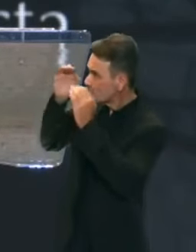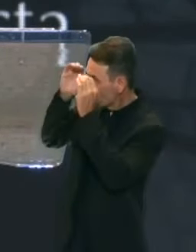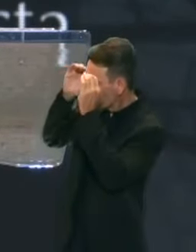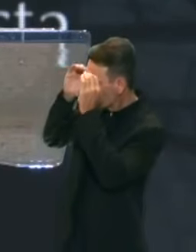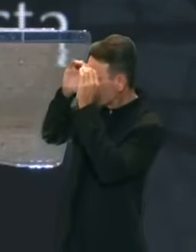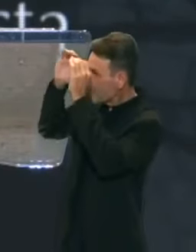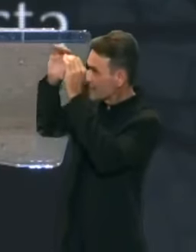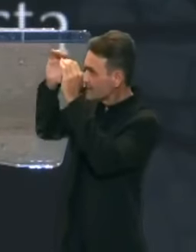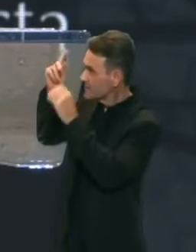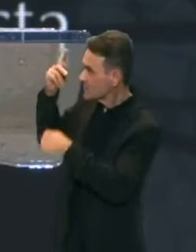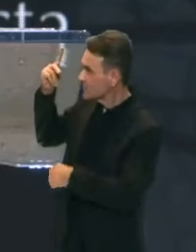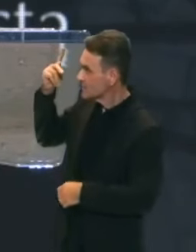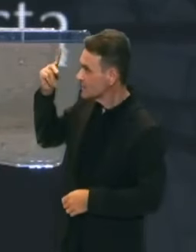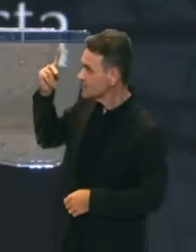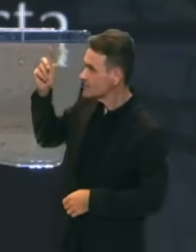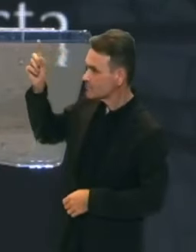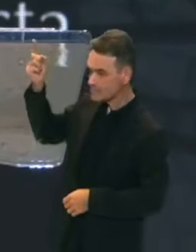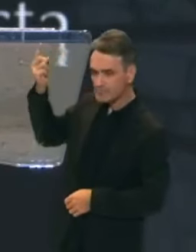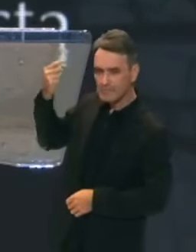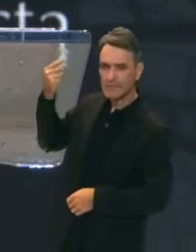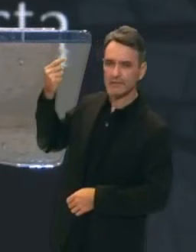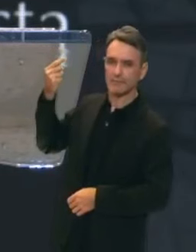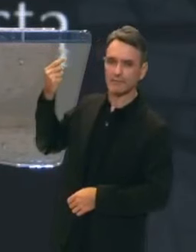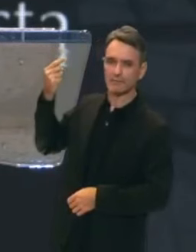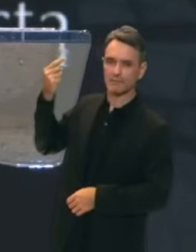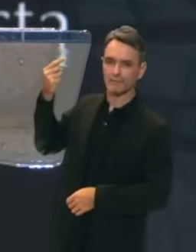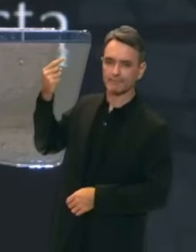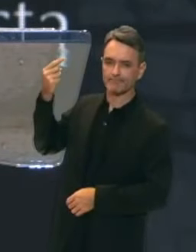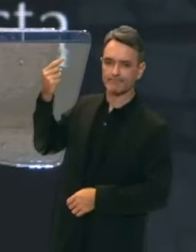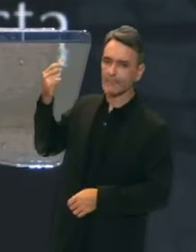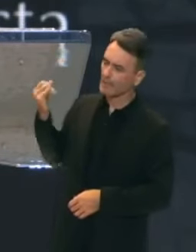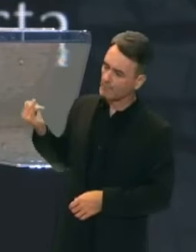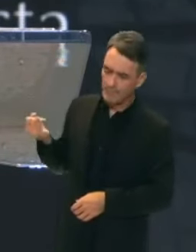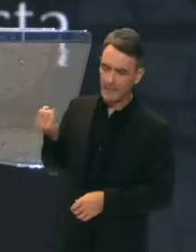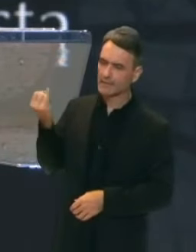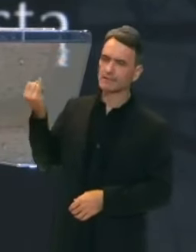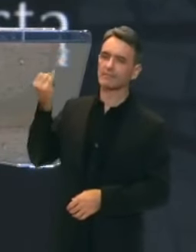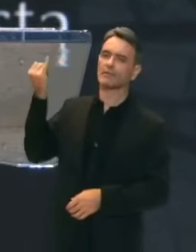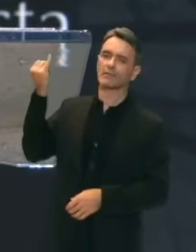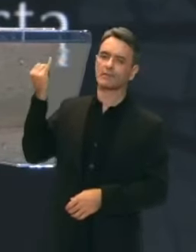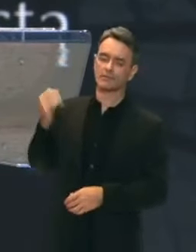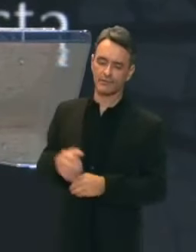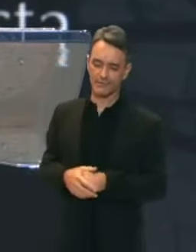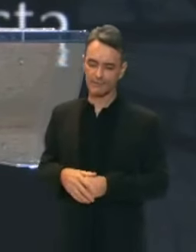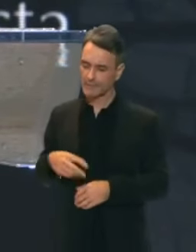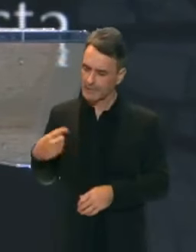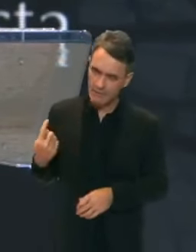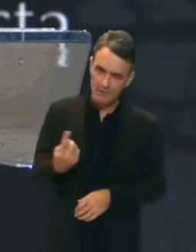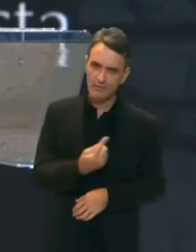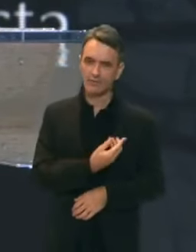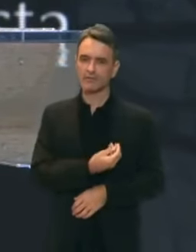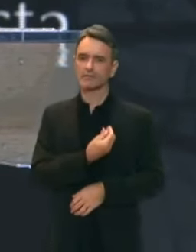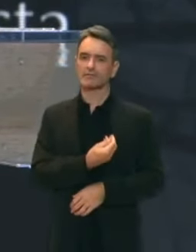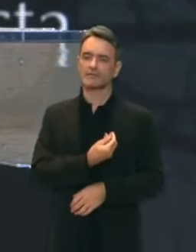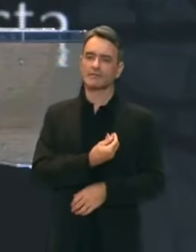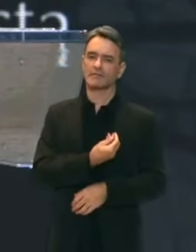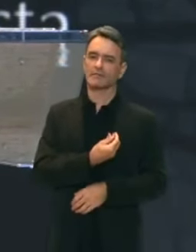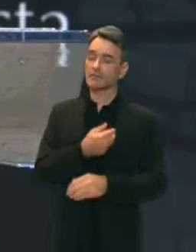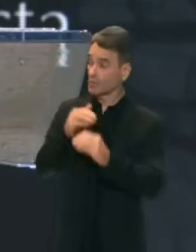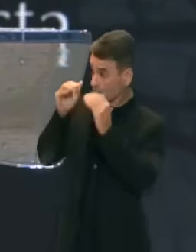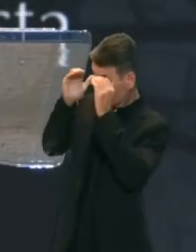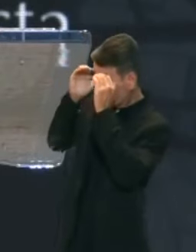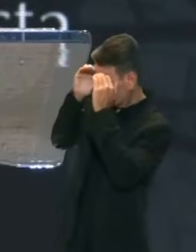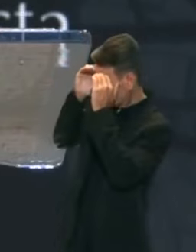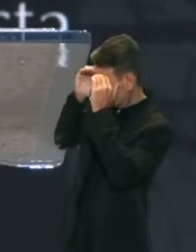os seus mandamentos. Então, se o ponto mais alto na minha vida e na sua vida é ouvir a voz de Deus e obedecer os